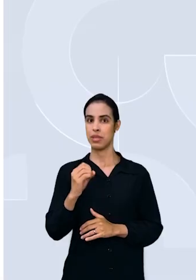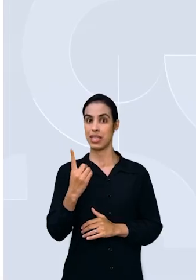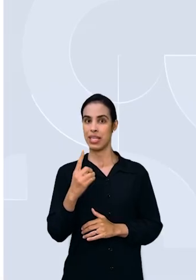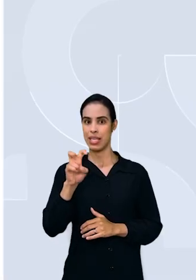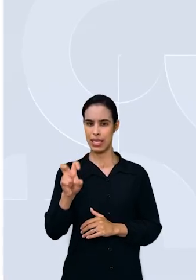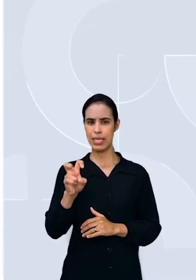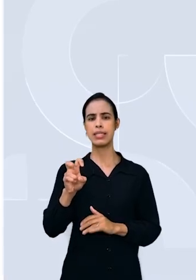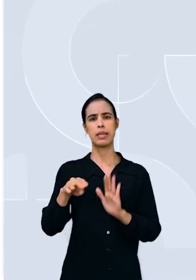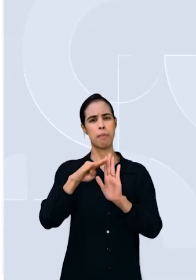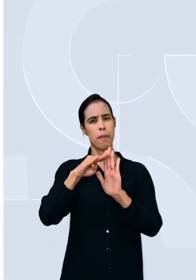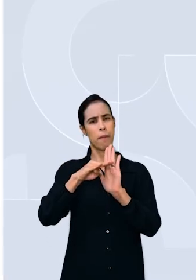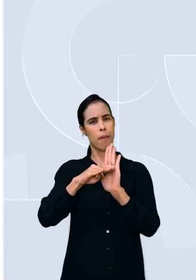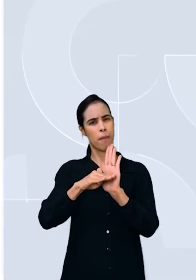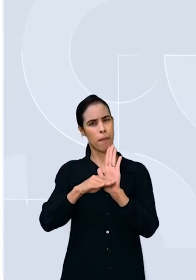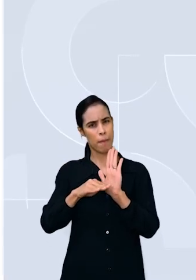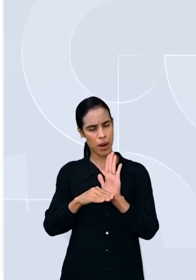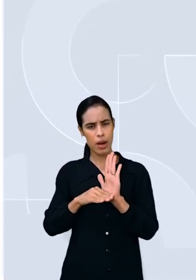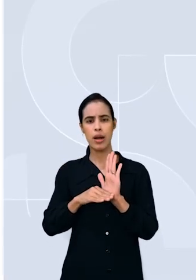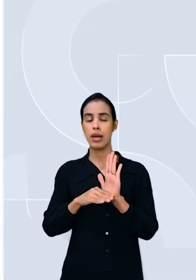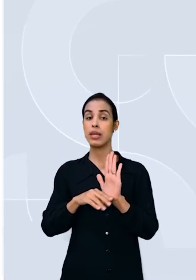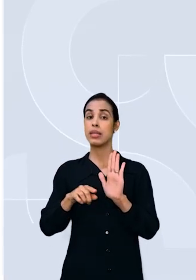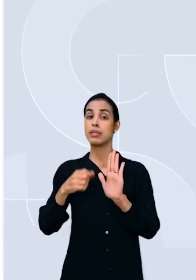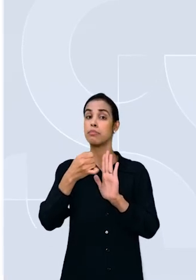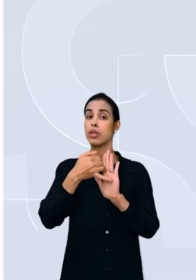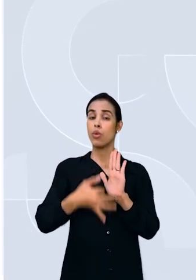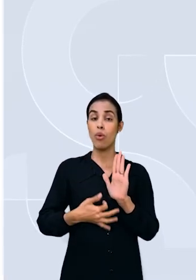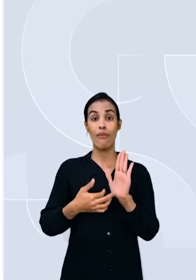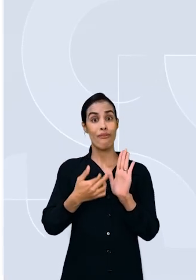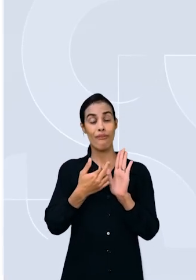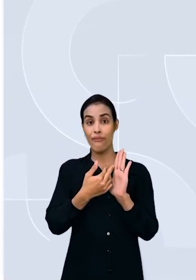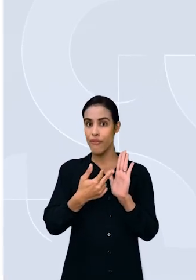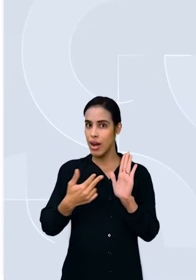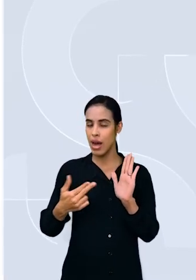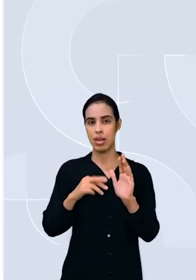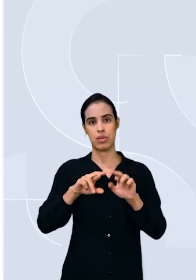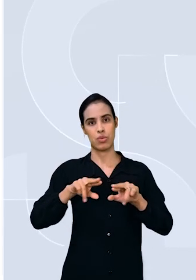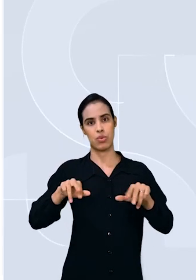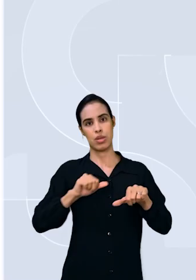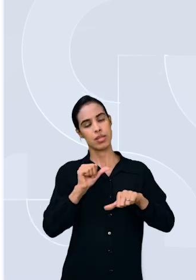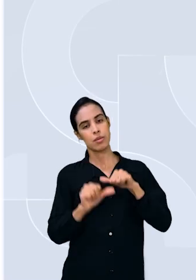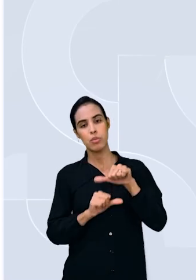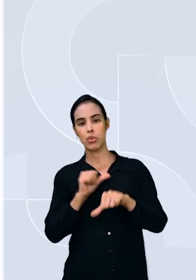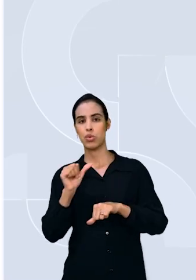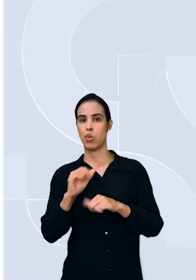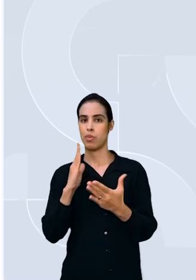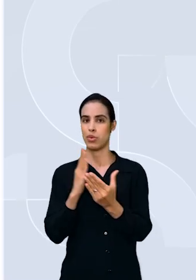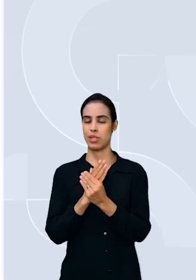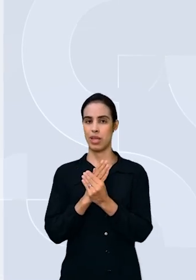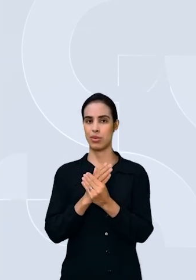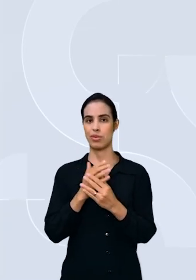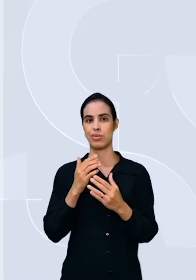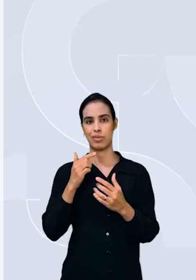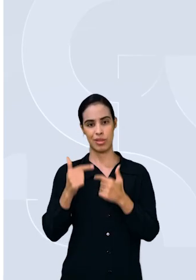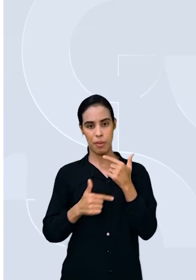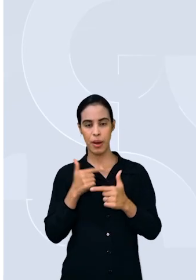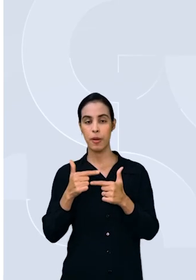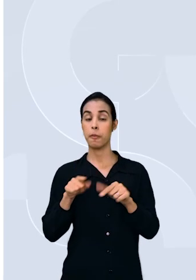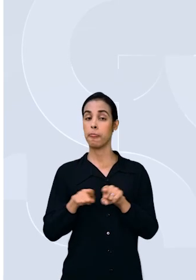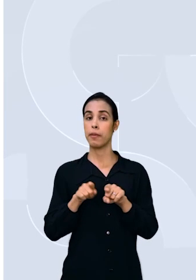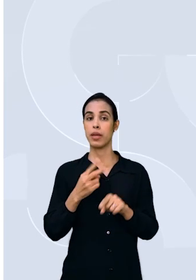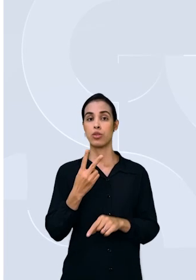de Processo Civil de 2015 trouxe diretrizes e procedimentos que afetaram significativamente os